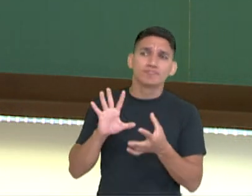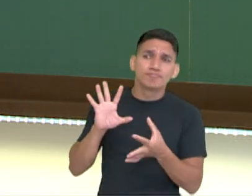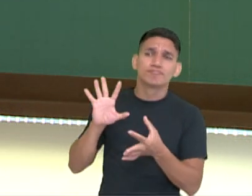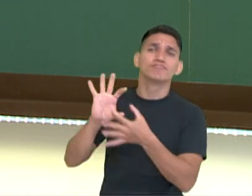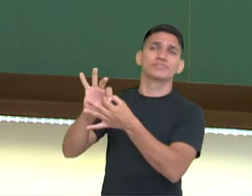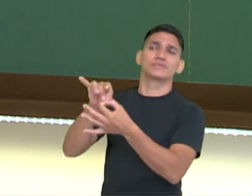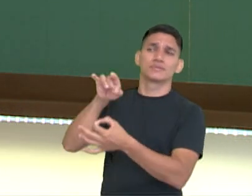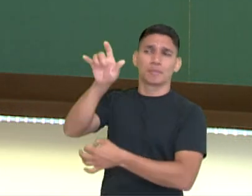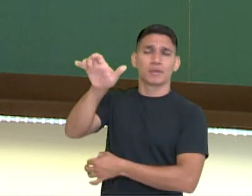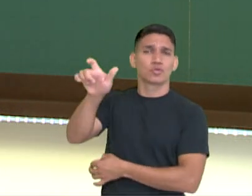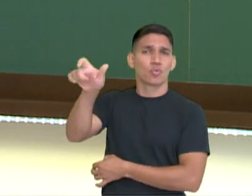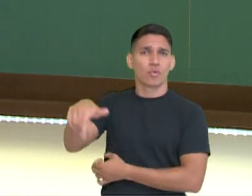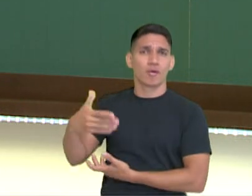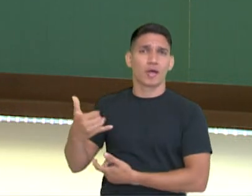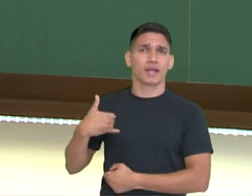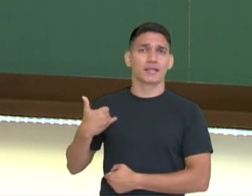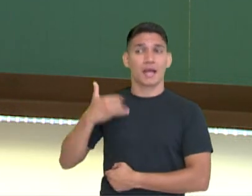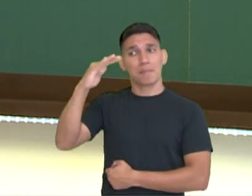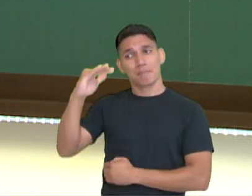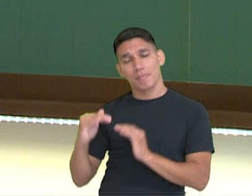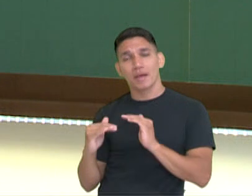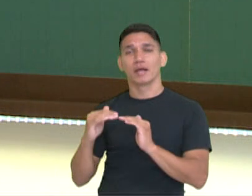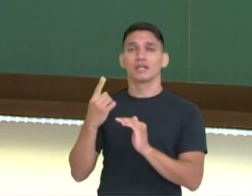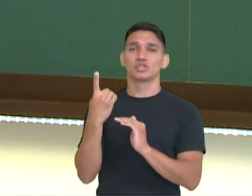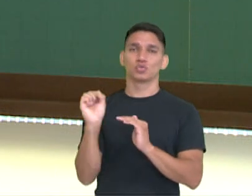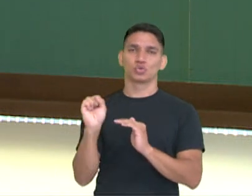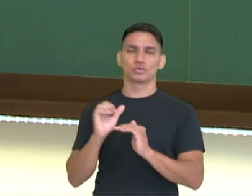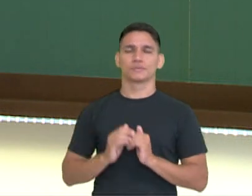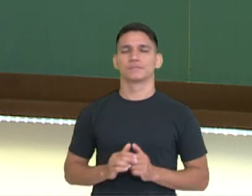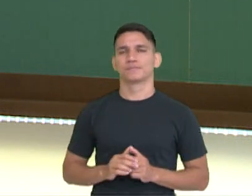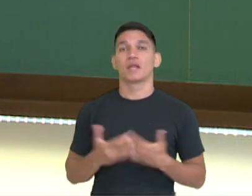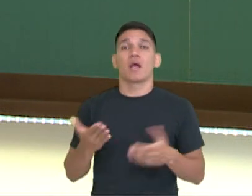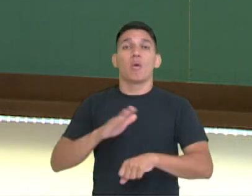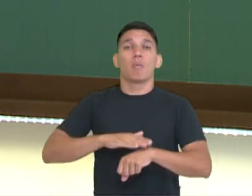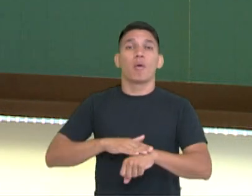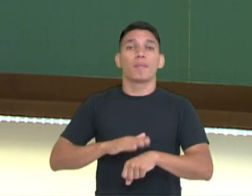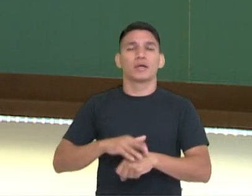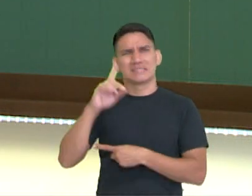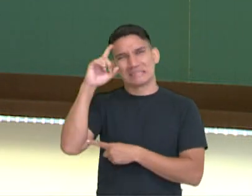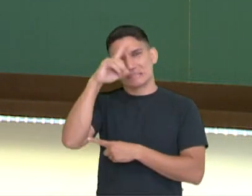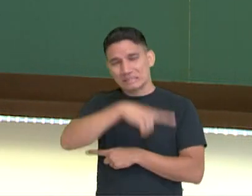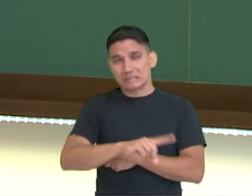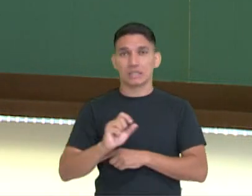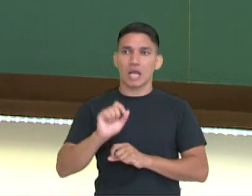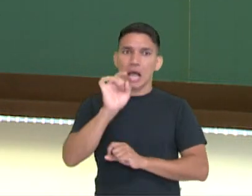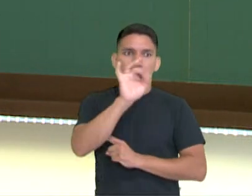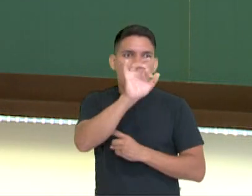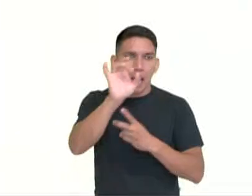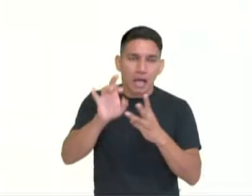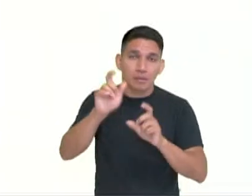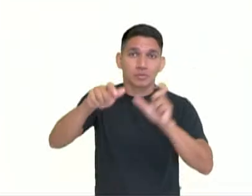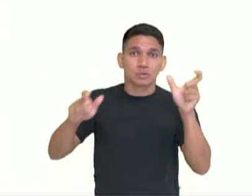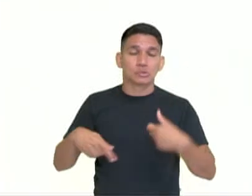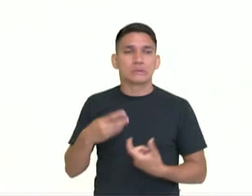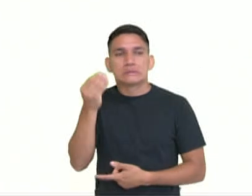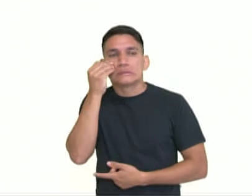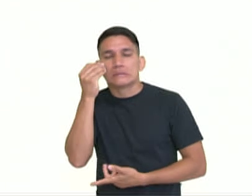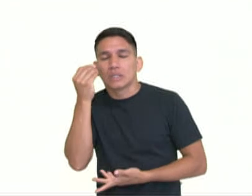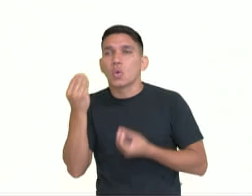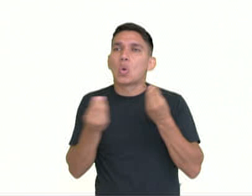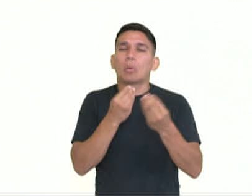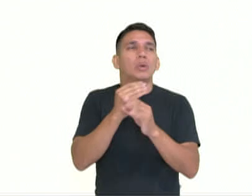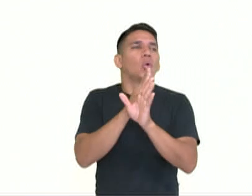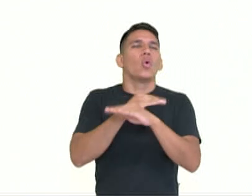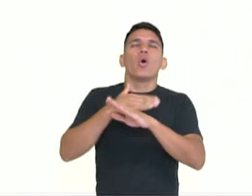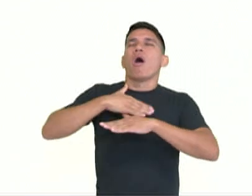tenha menos de 18 anos. Nesse momento tão difícil, cada um busca uma forma de se distrair. Para a